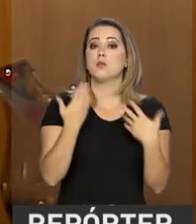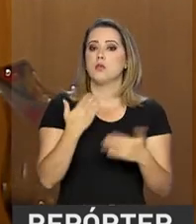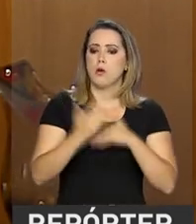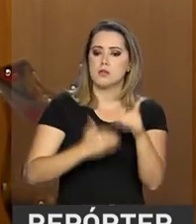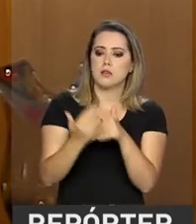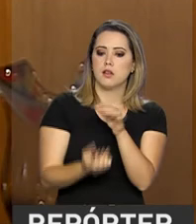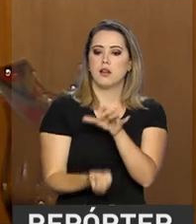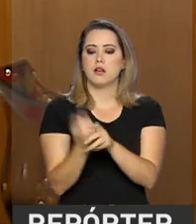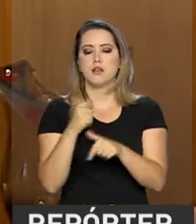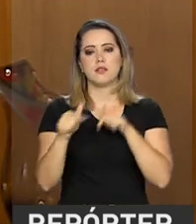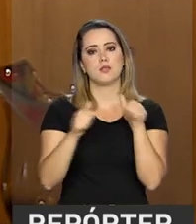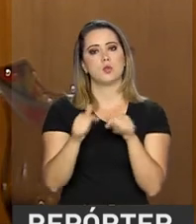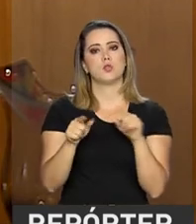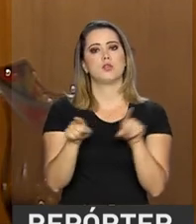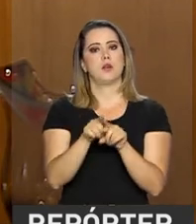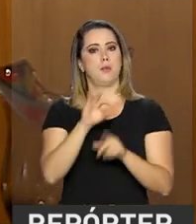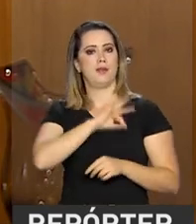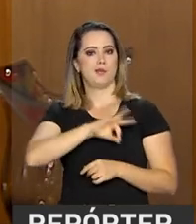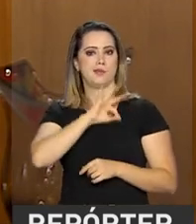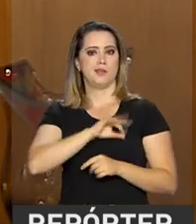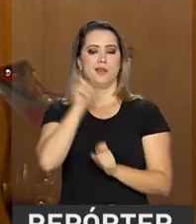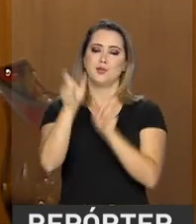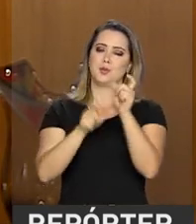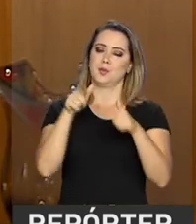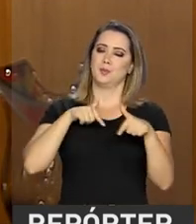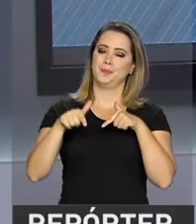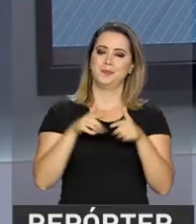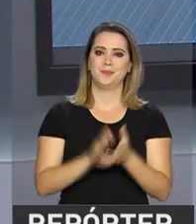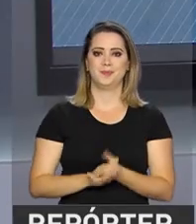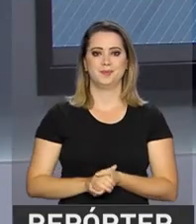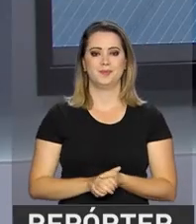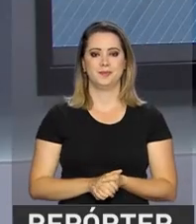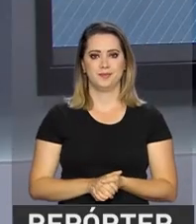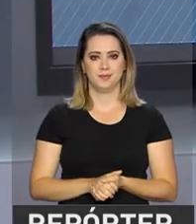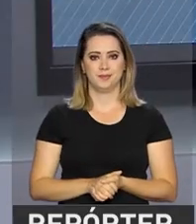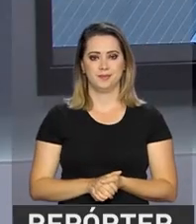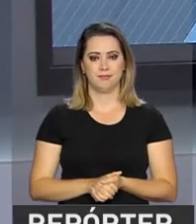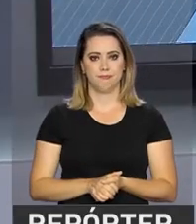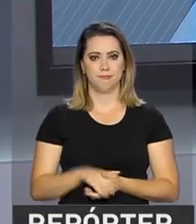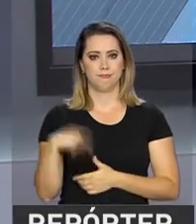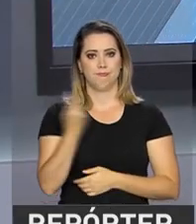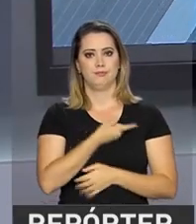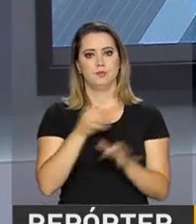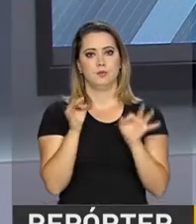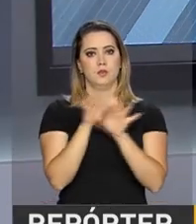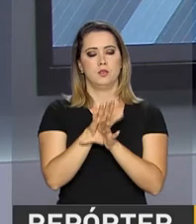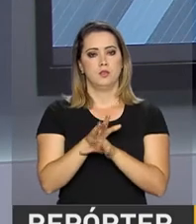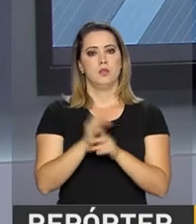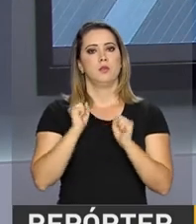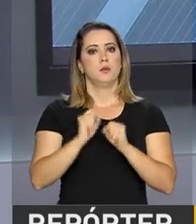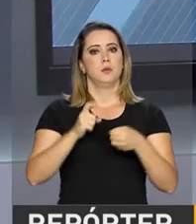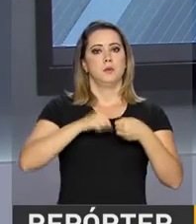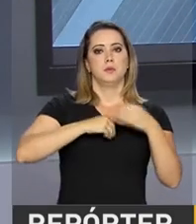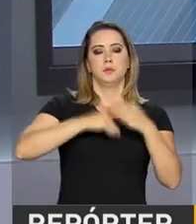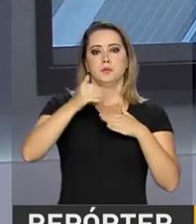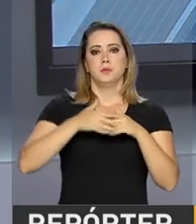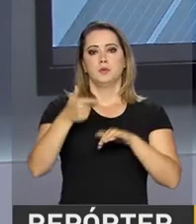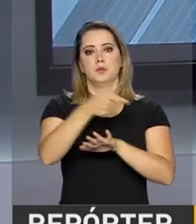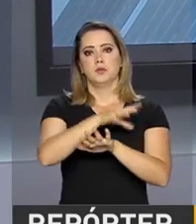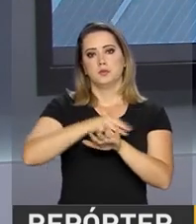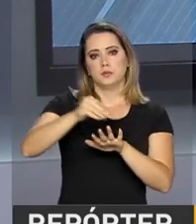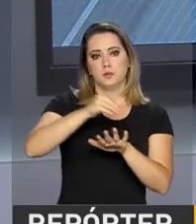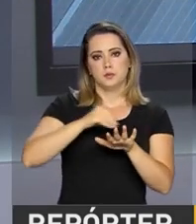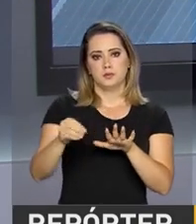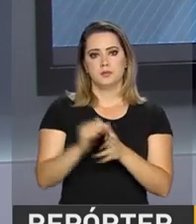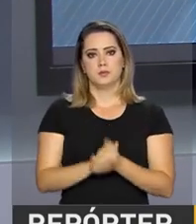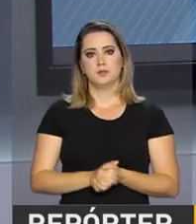empregos e melhorar a renda do trabalhador brasileiro nós ficamos por aqui podemos voltar a qualquer momento com